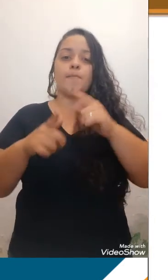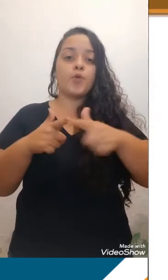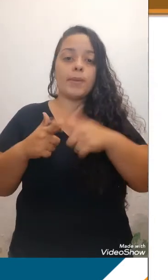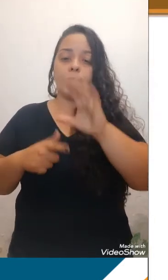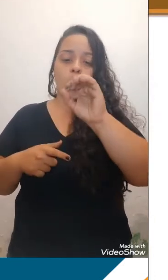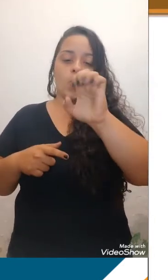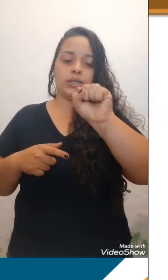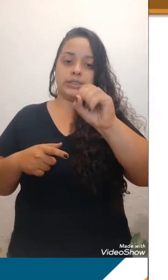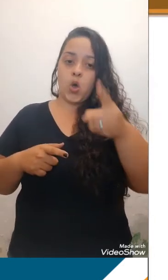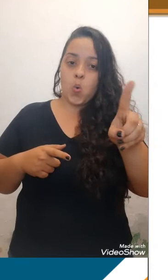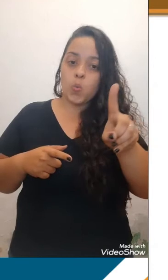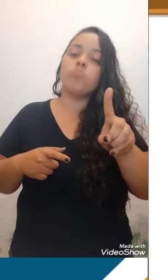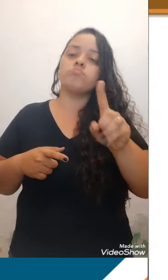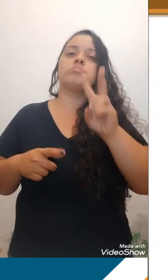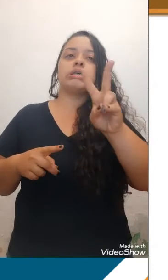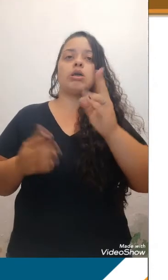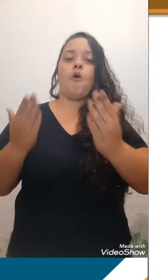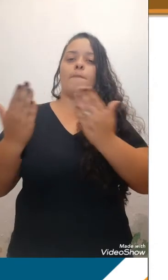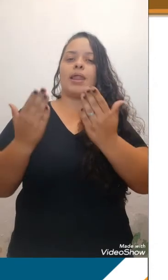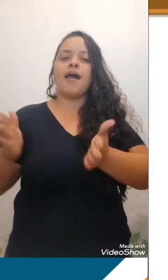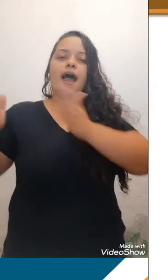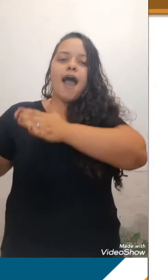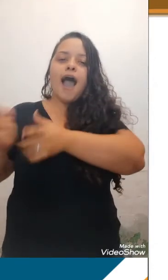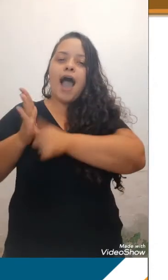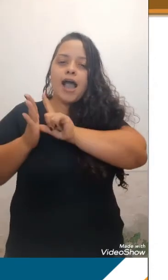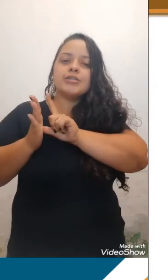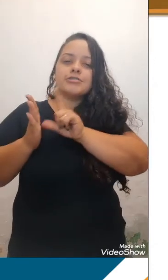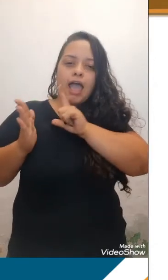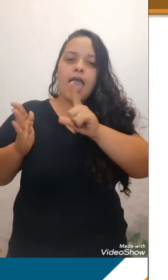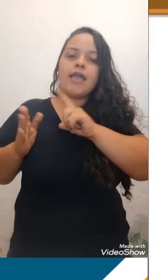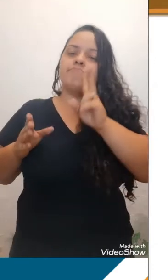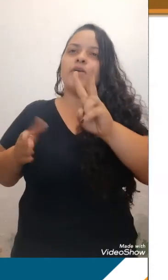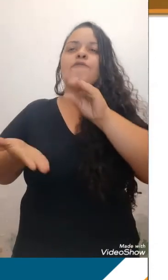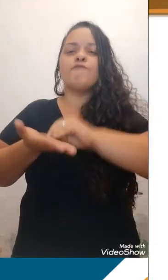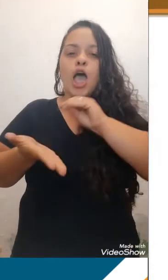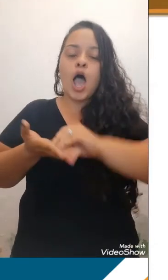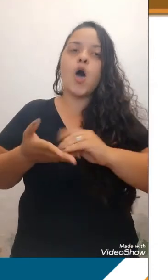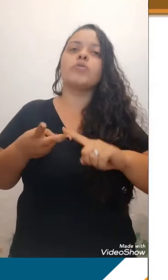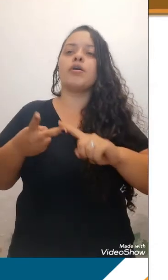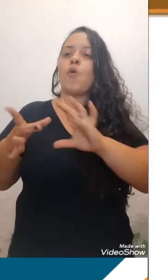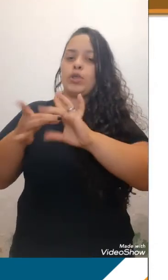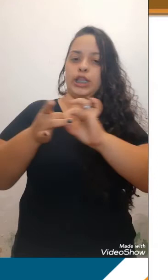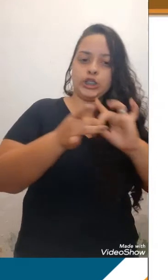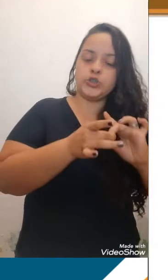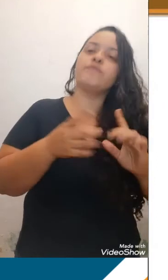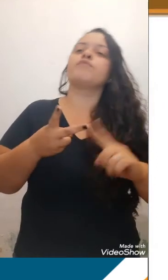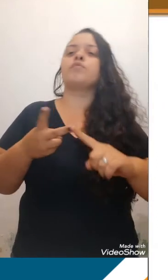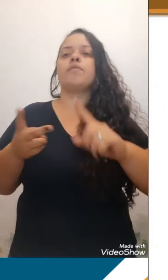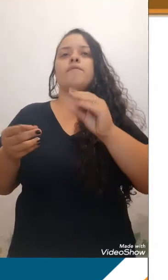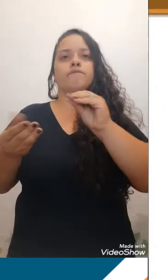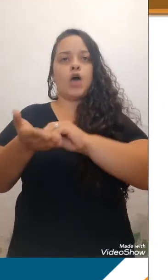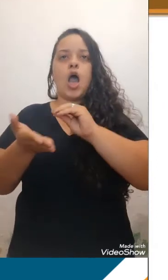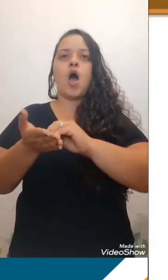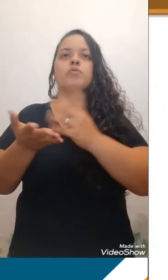um problema de coesão, se nós compararmos com os parágrafos anteriores, né? Também faltam alguns